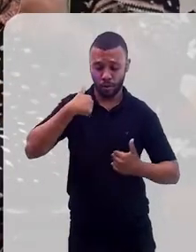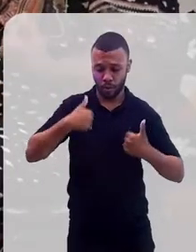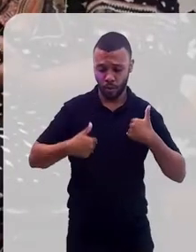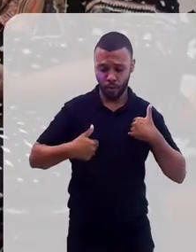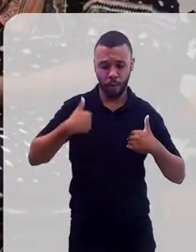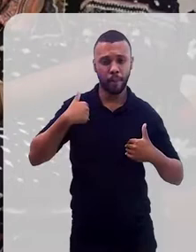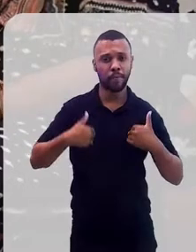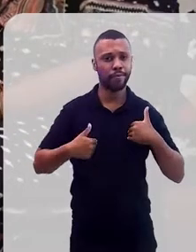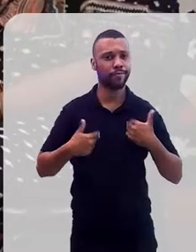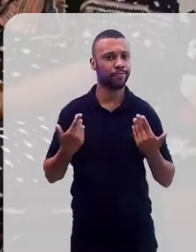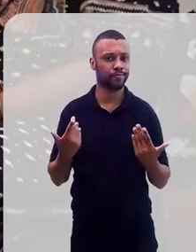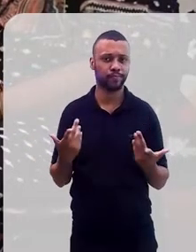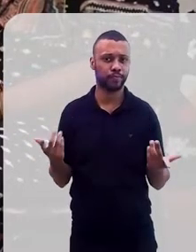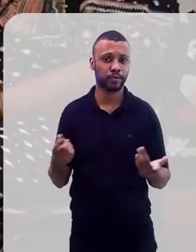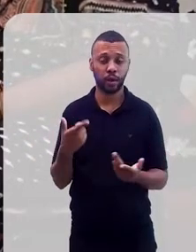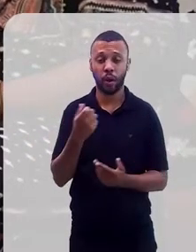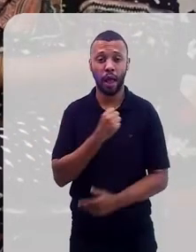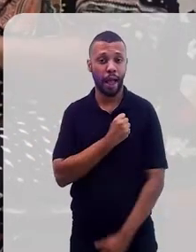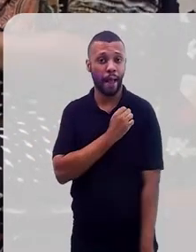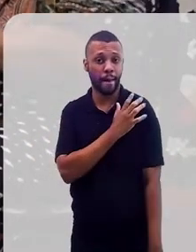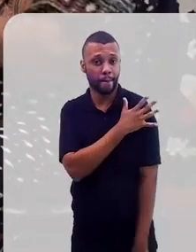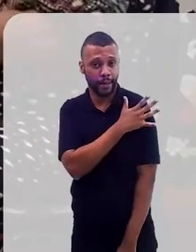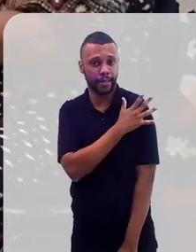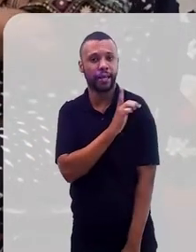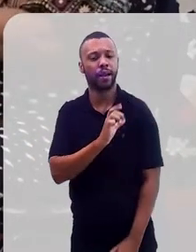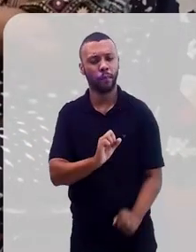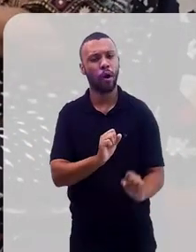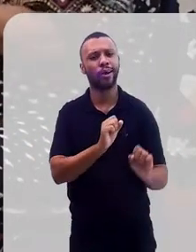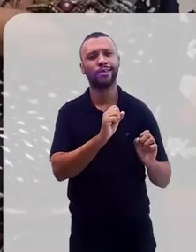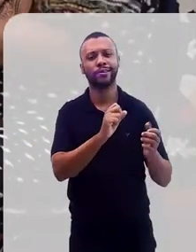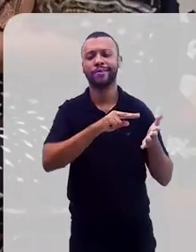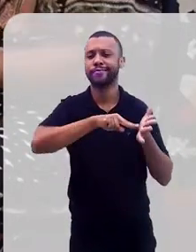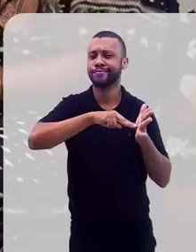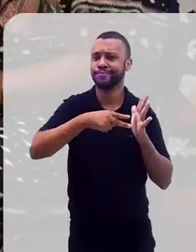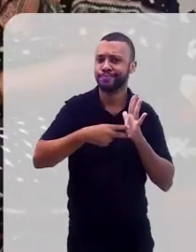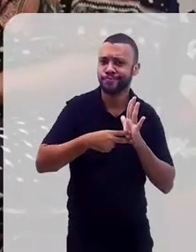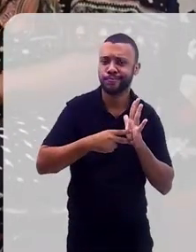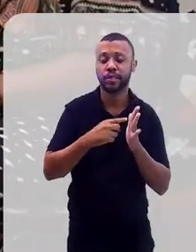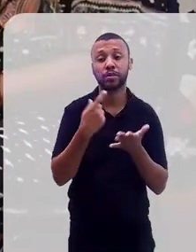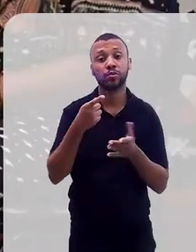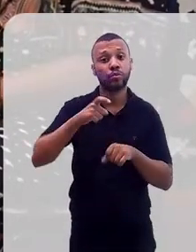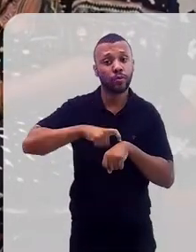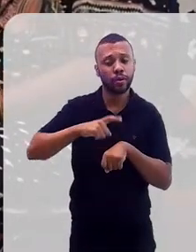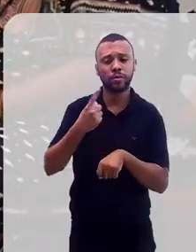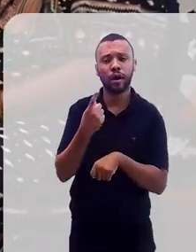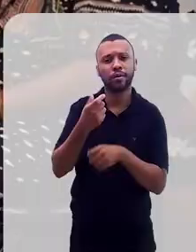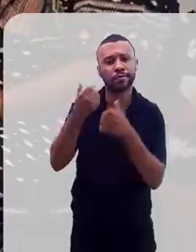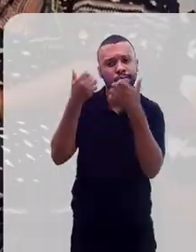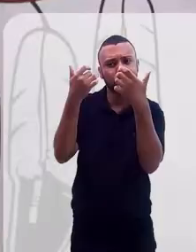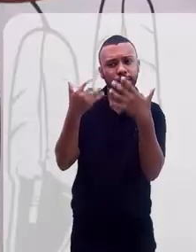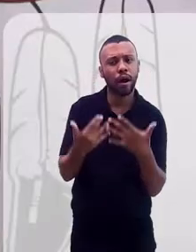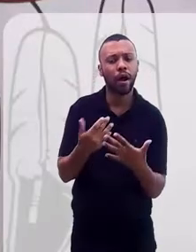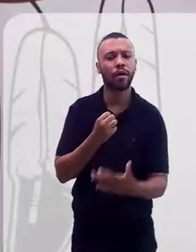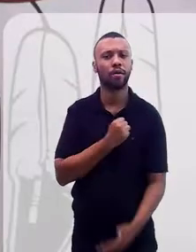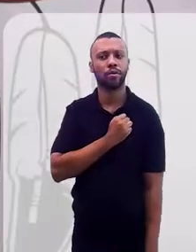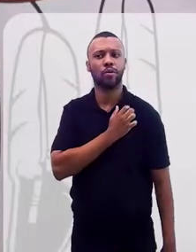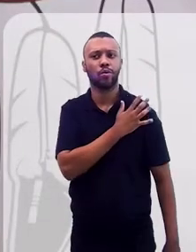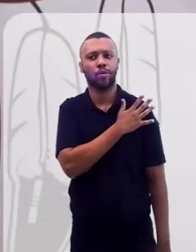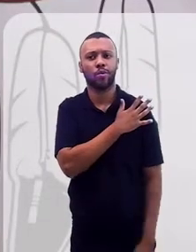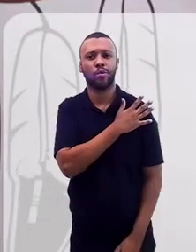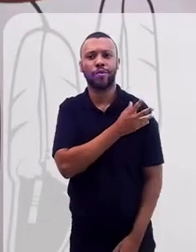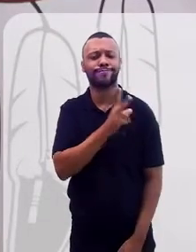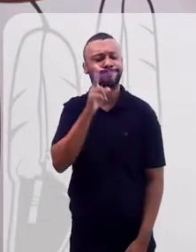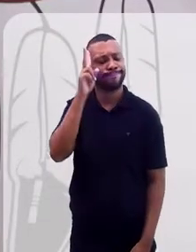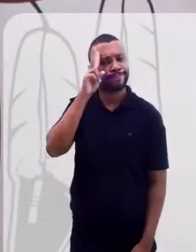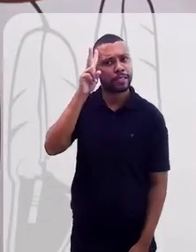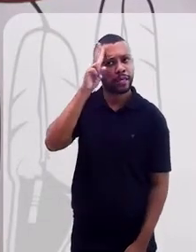né? A gente tem um corpo físico. Então, a pena, ela tem tantos ensinamentos que quando a gente impõe, né, assim,